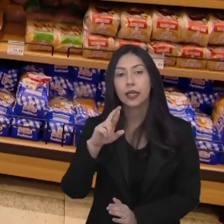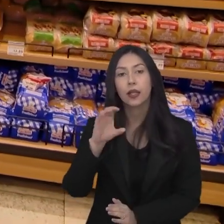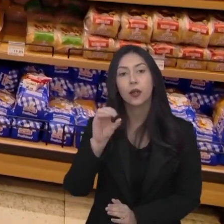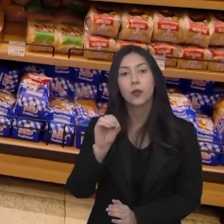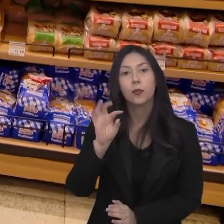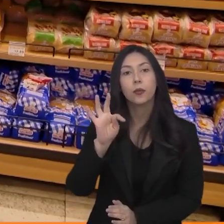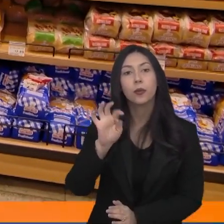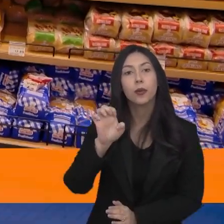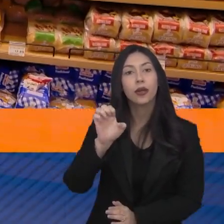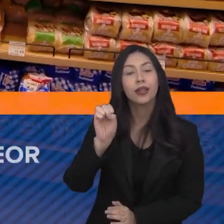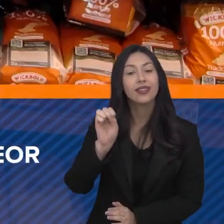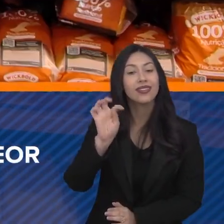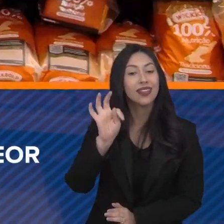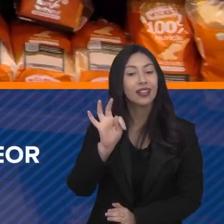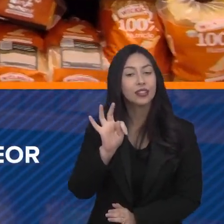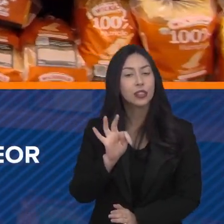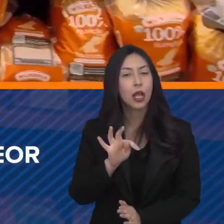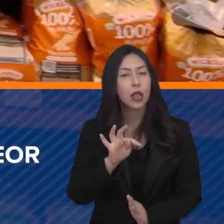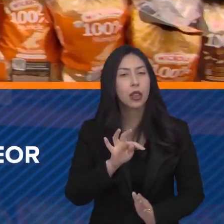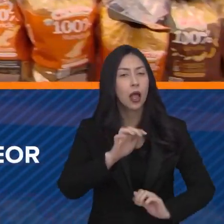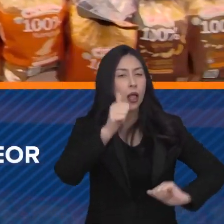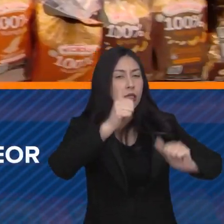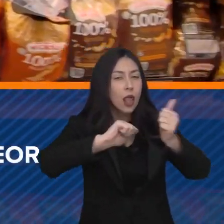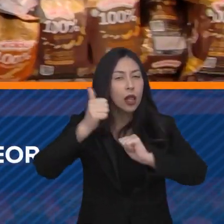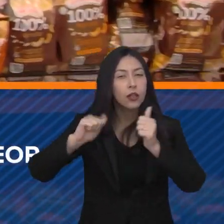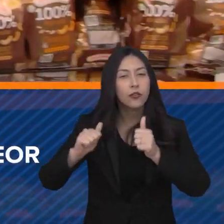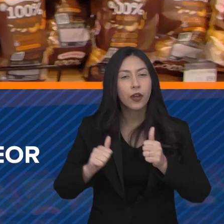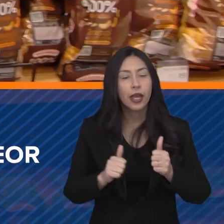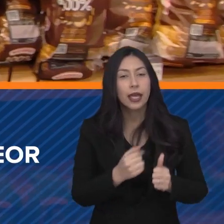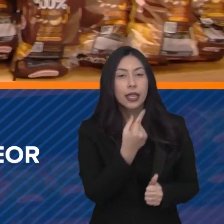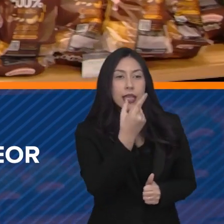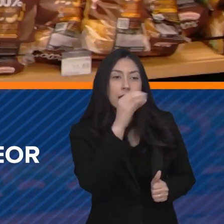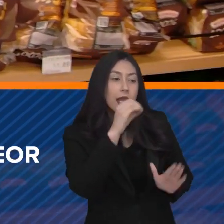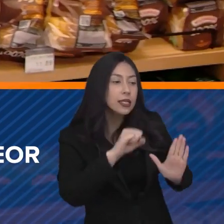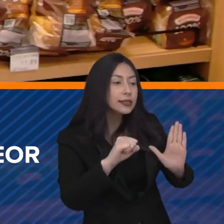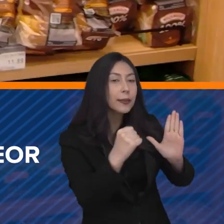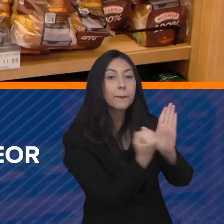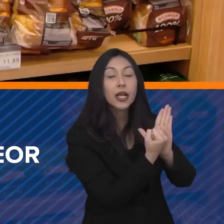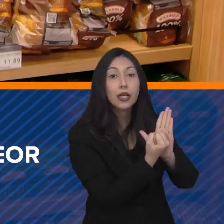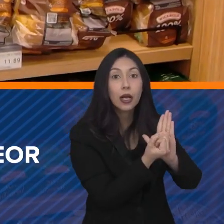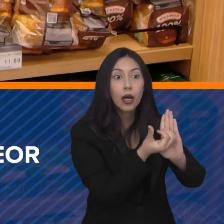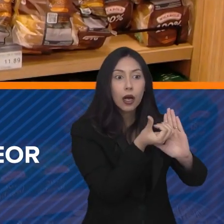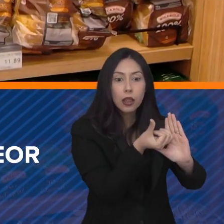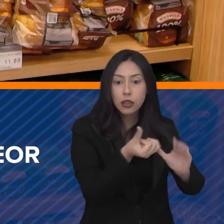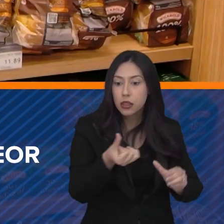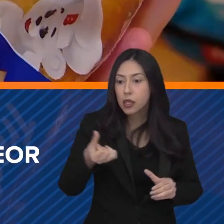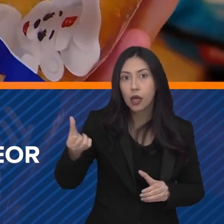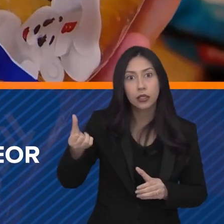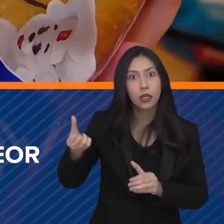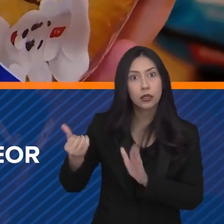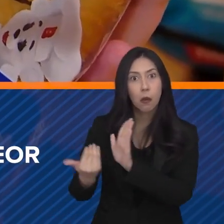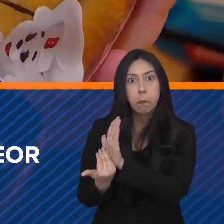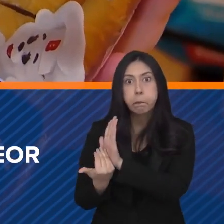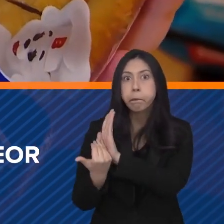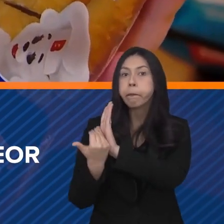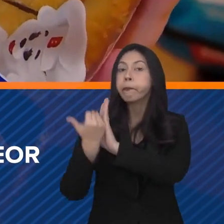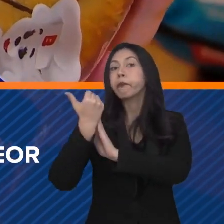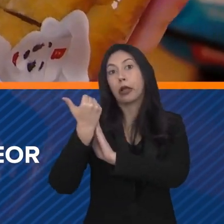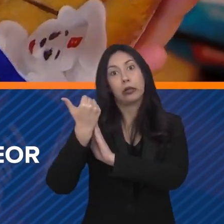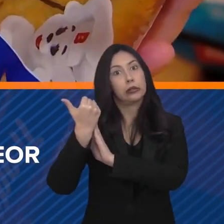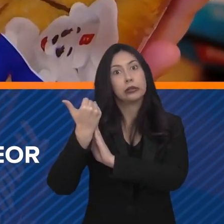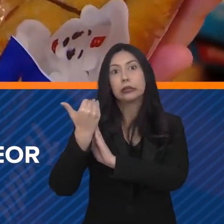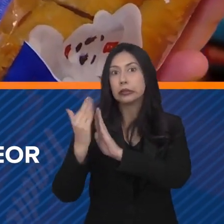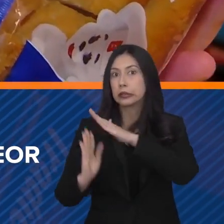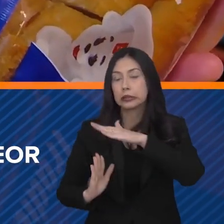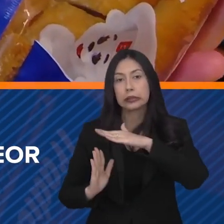órgão de defesa do consumidor, analisou que de 10 marcas de pães, 6 foram consideradas acima do teor